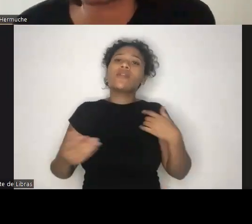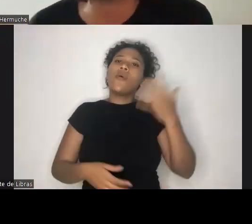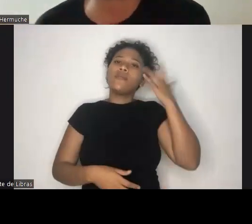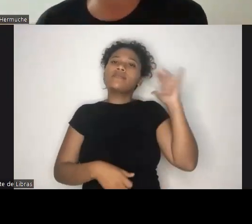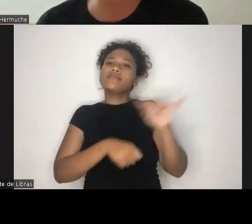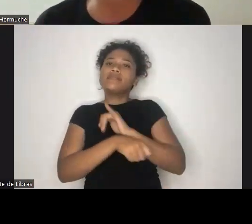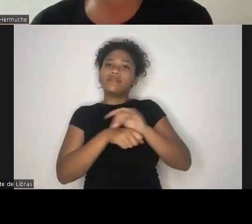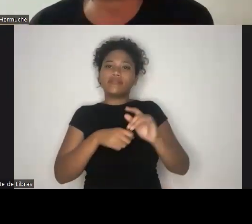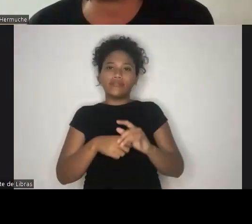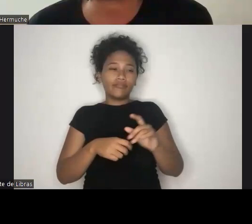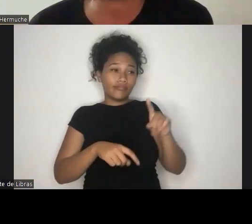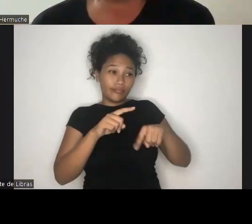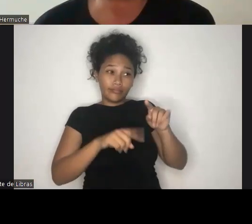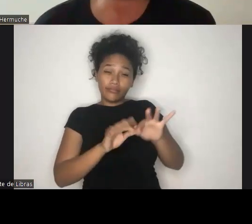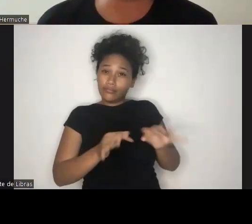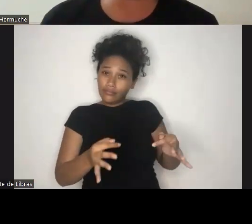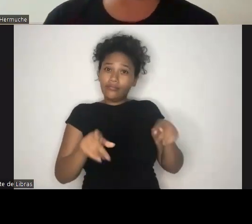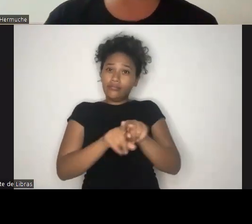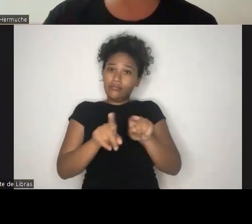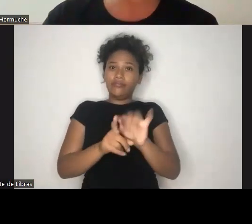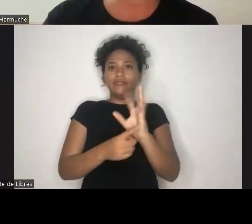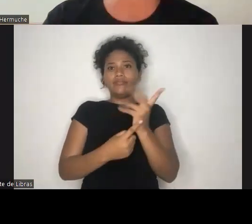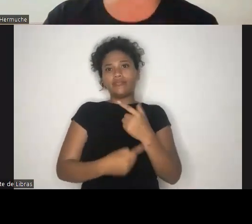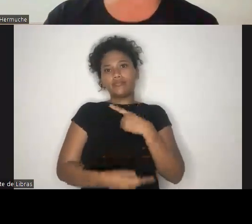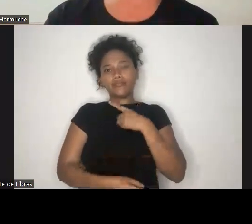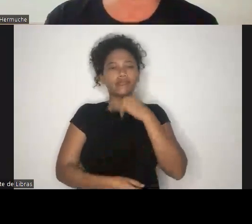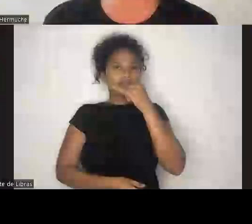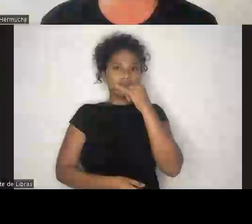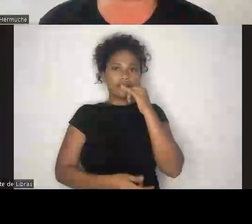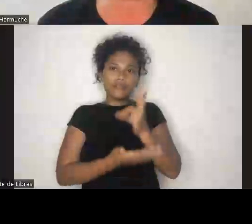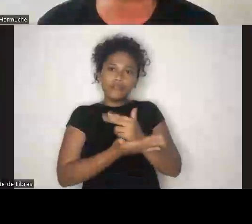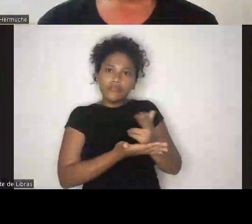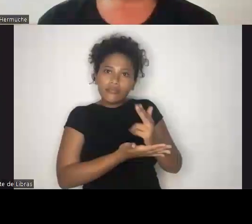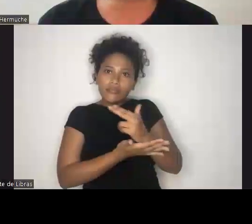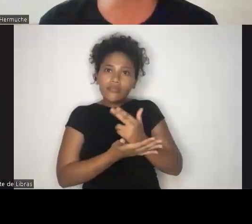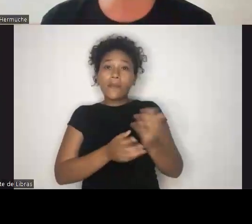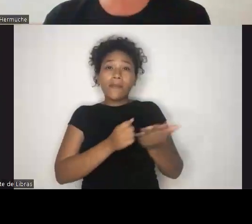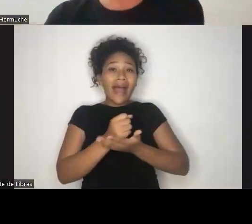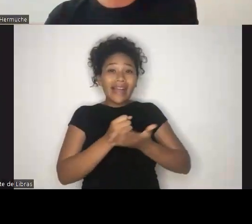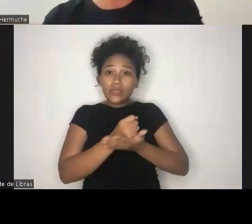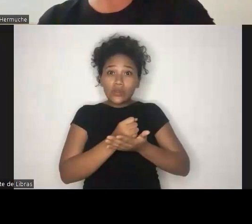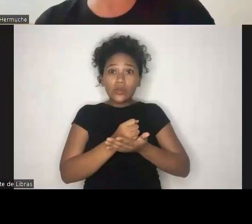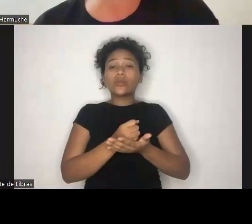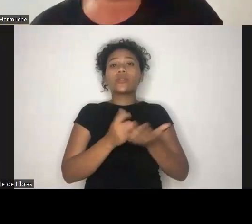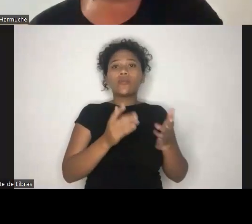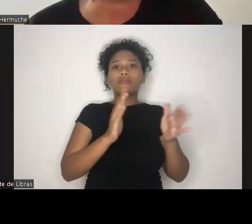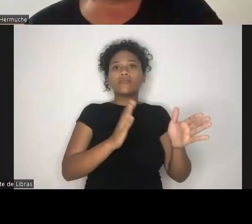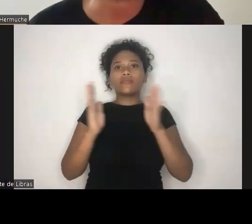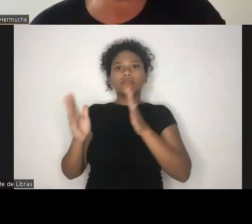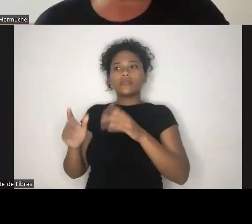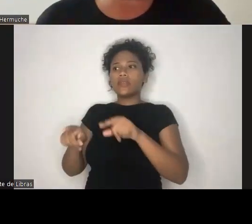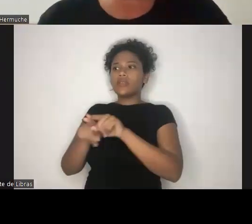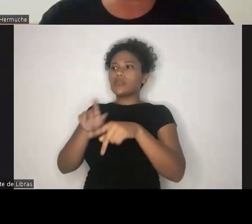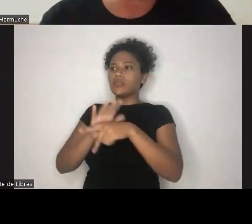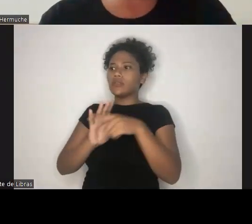recurso Ele também gera arte então por exemplo desde um desenho assim muito básico quanto a elaboração por exemplo de uma cidade